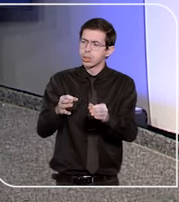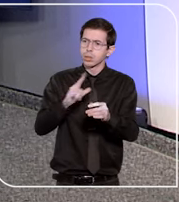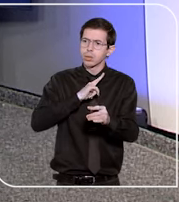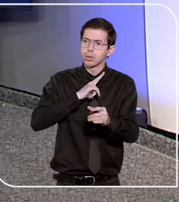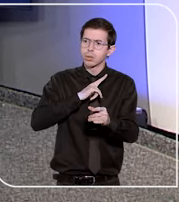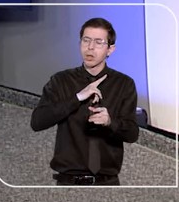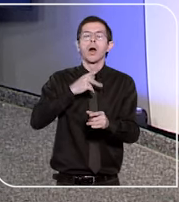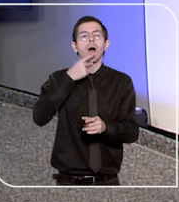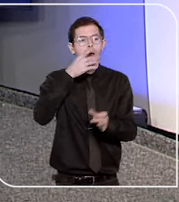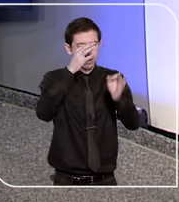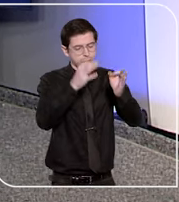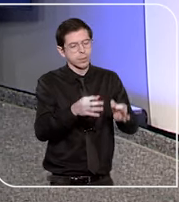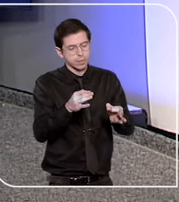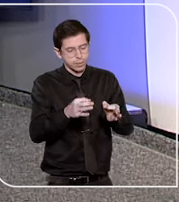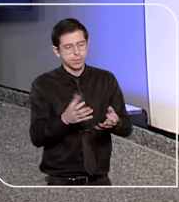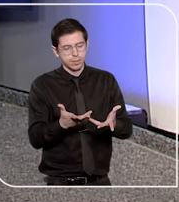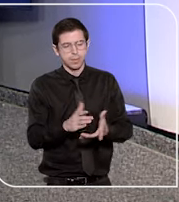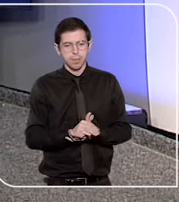direitinho.